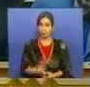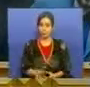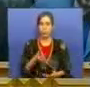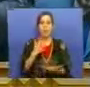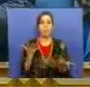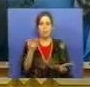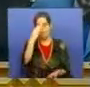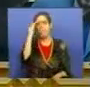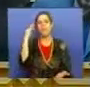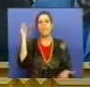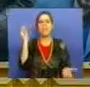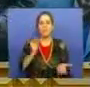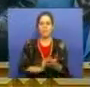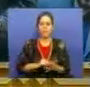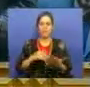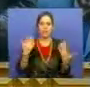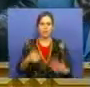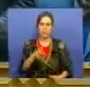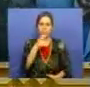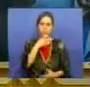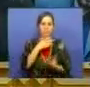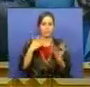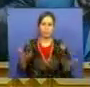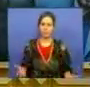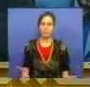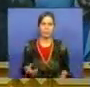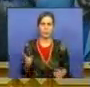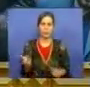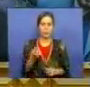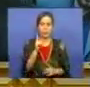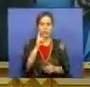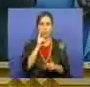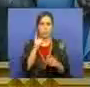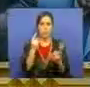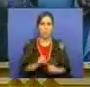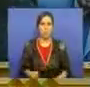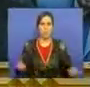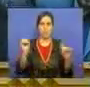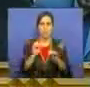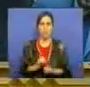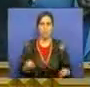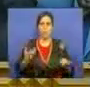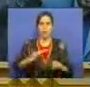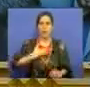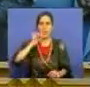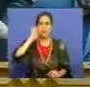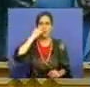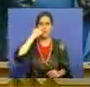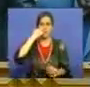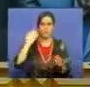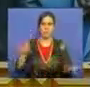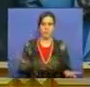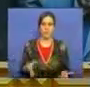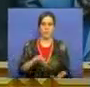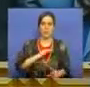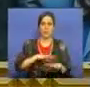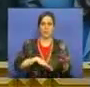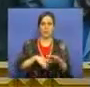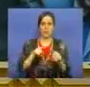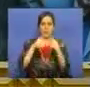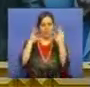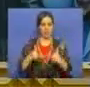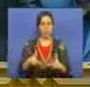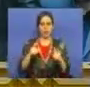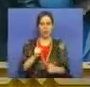uma invenção grotesca. Não existe nenhum déficit tarifário. O senhor faz as contas